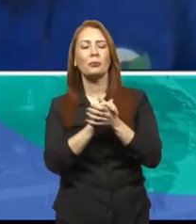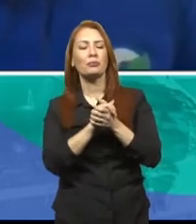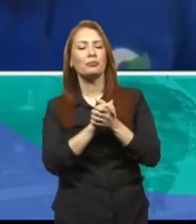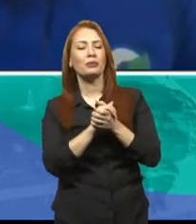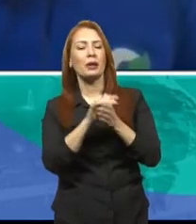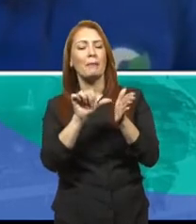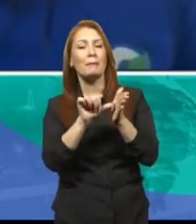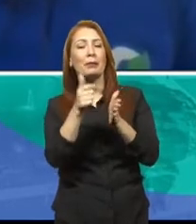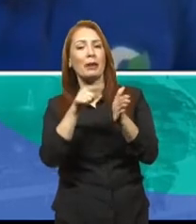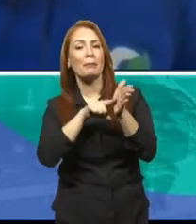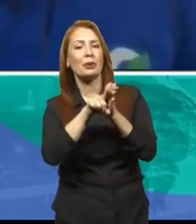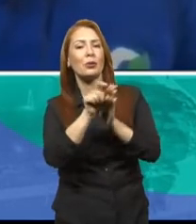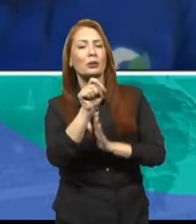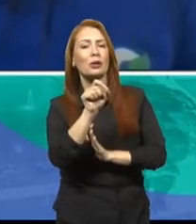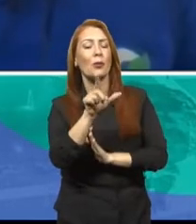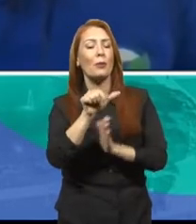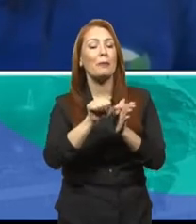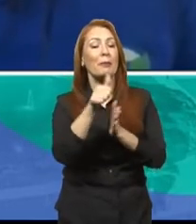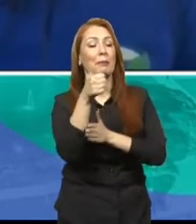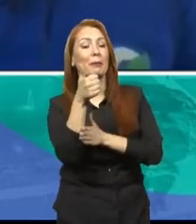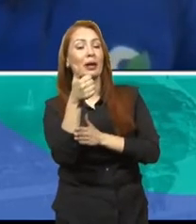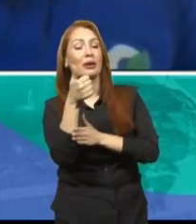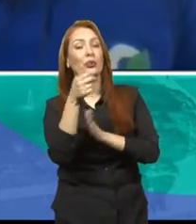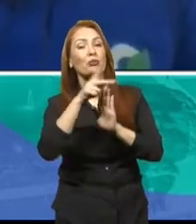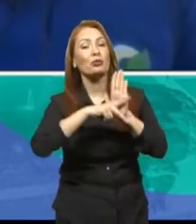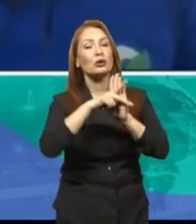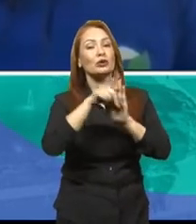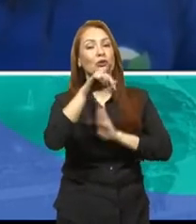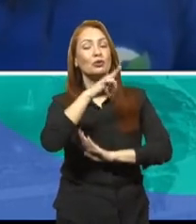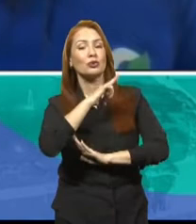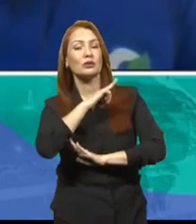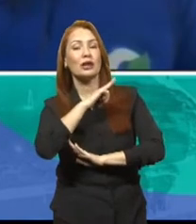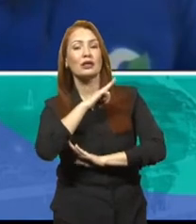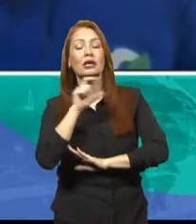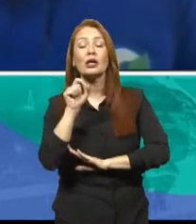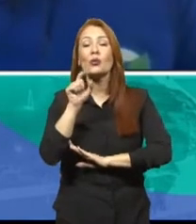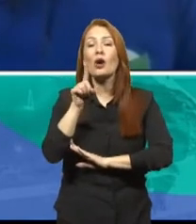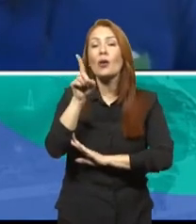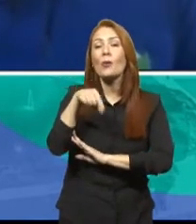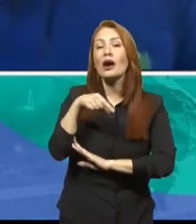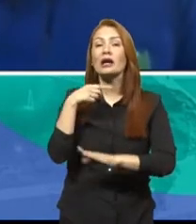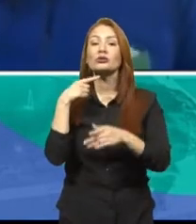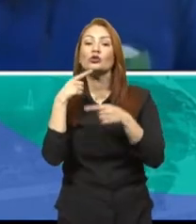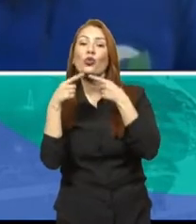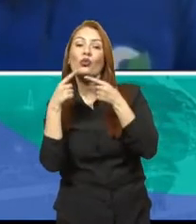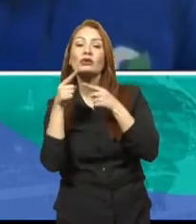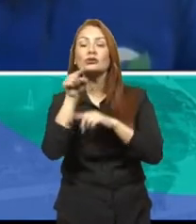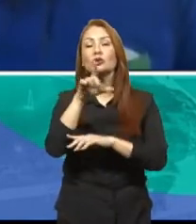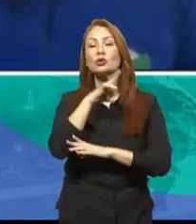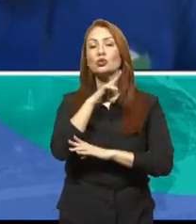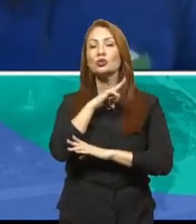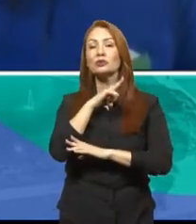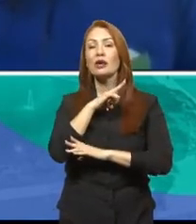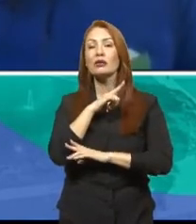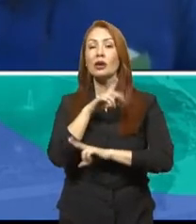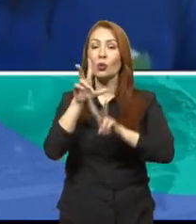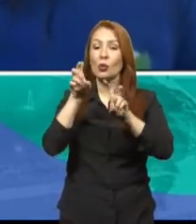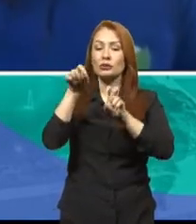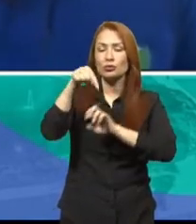sonha em colocar essa lei para a cooperativa de vocês e quais são as dúvidas principais que tu tem em relação a isso hoje em dia?